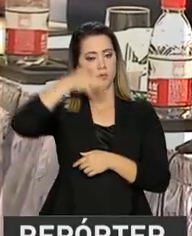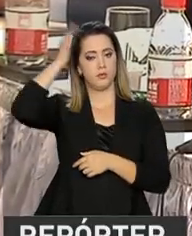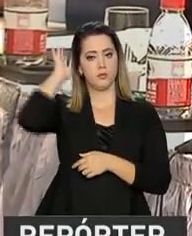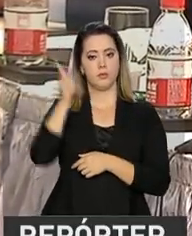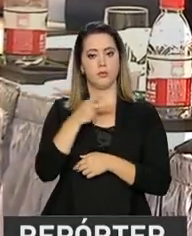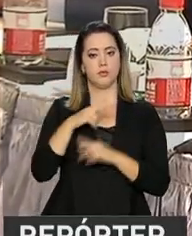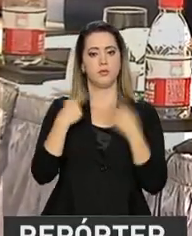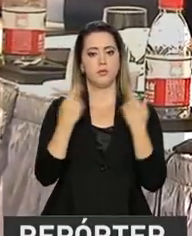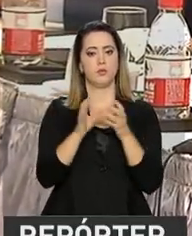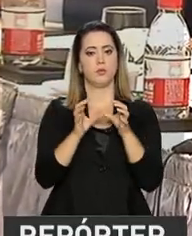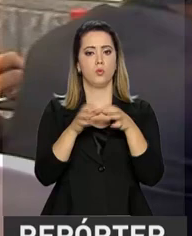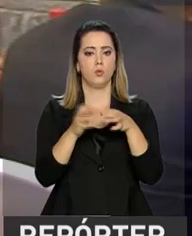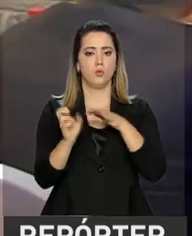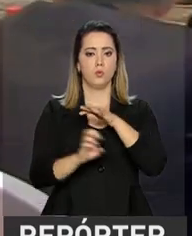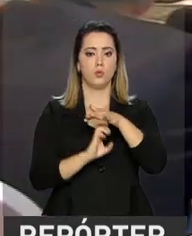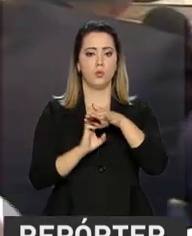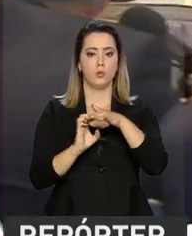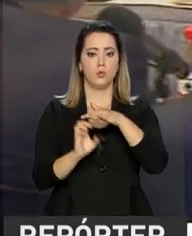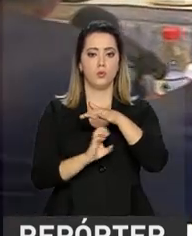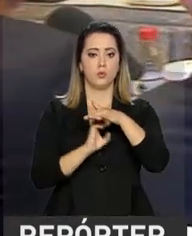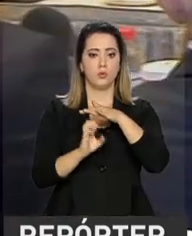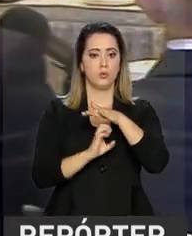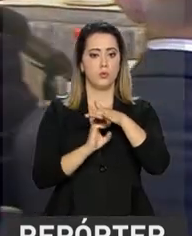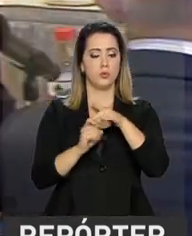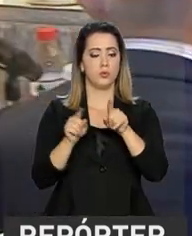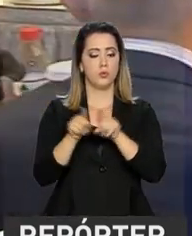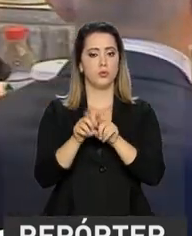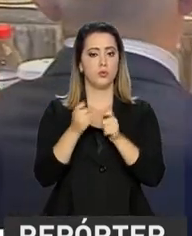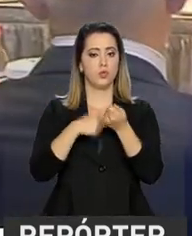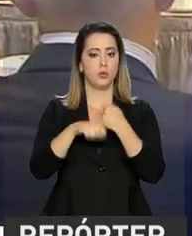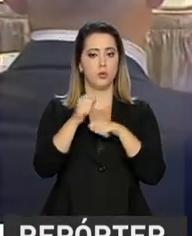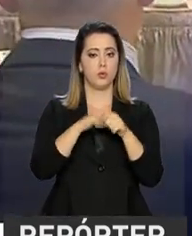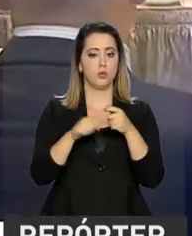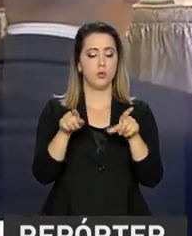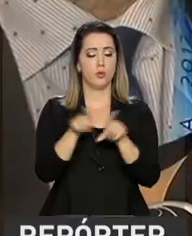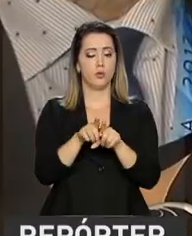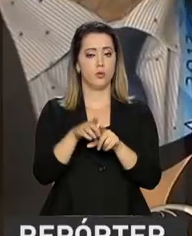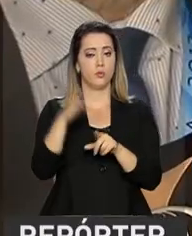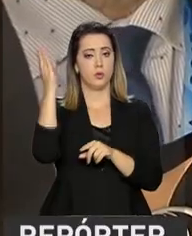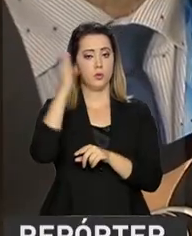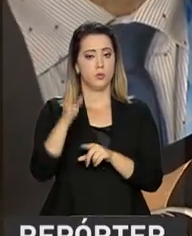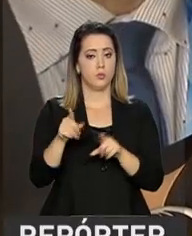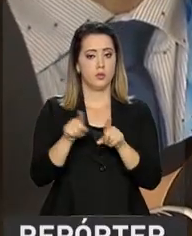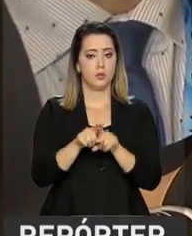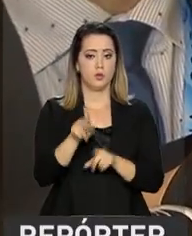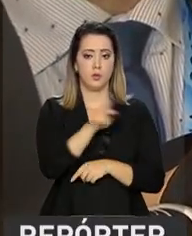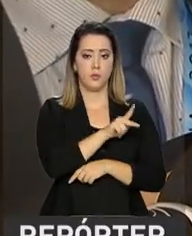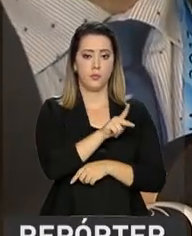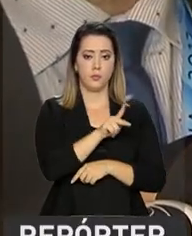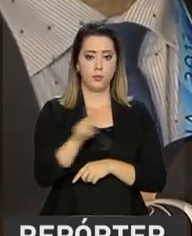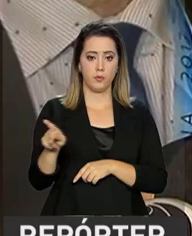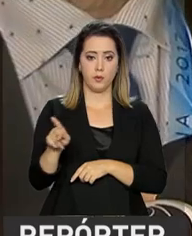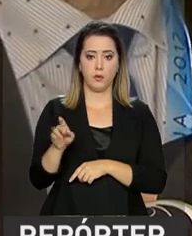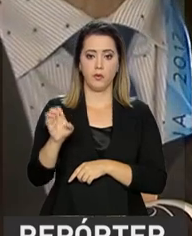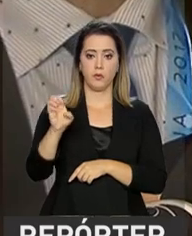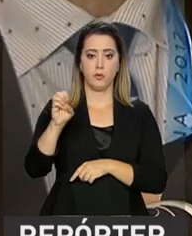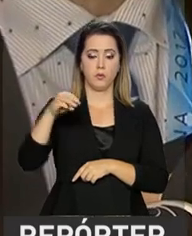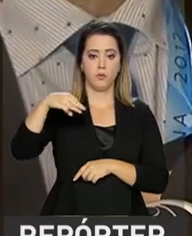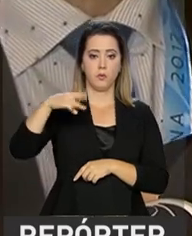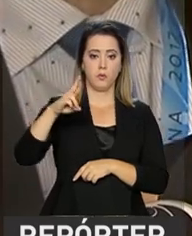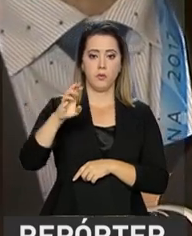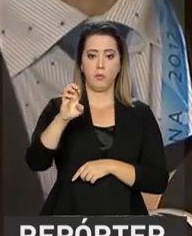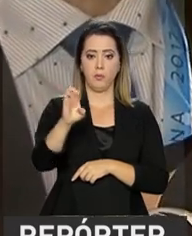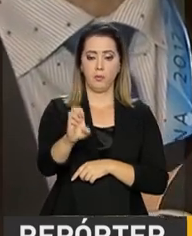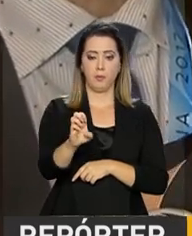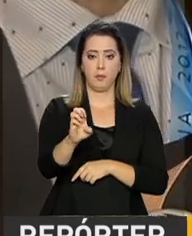pesos pesados da economia brasileira que estão no conselho empresarial dos brics o presidente da embraer foi um deles